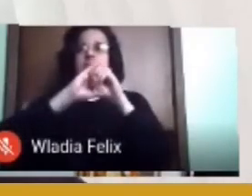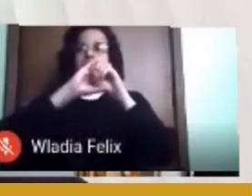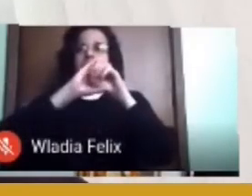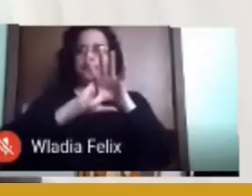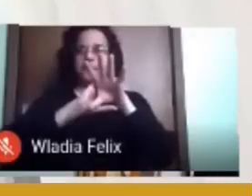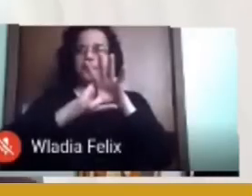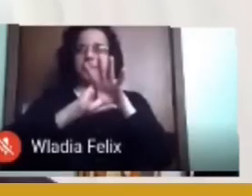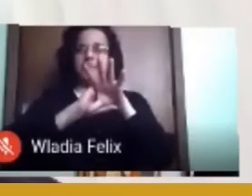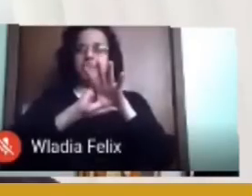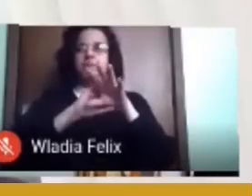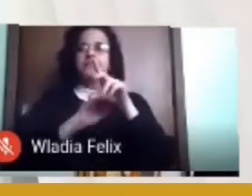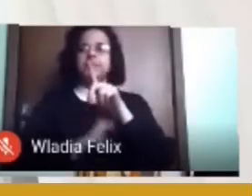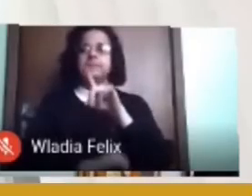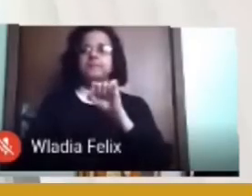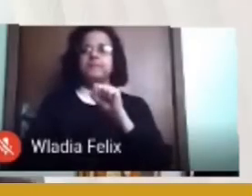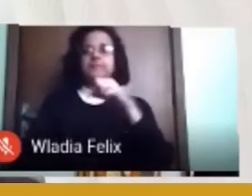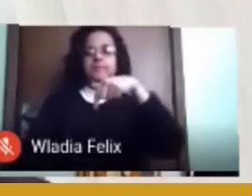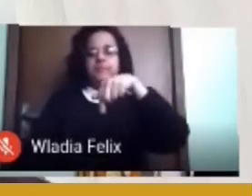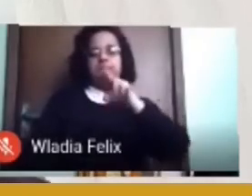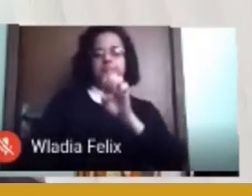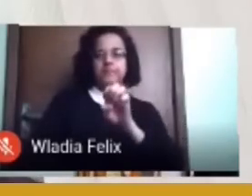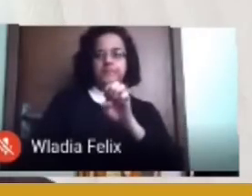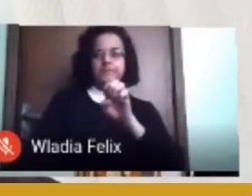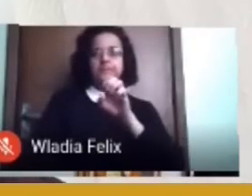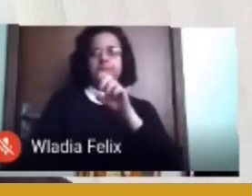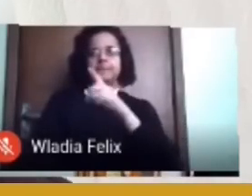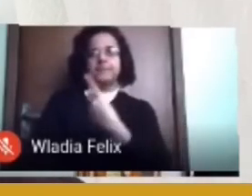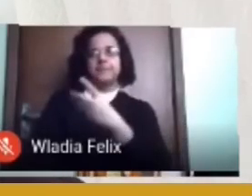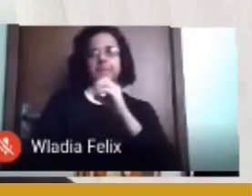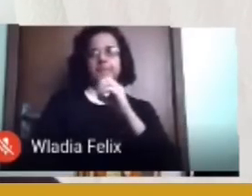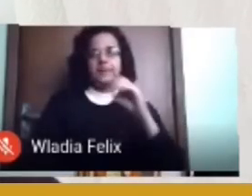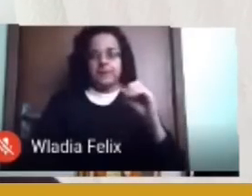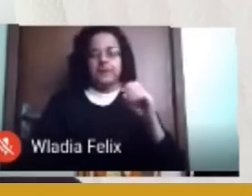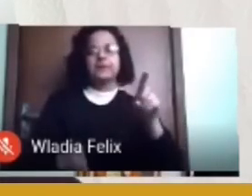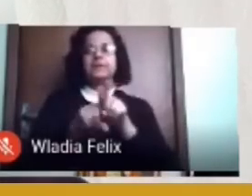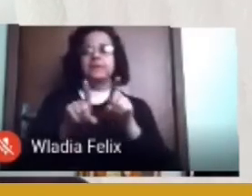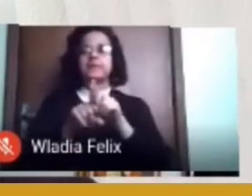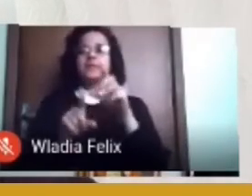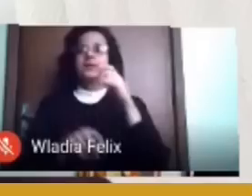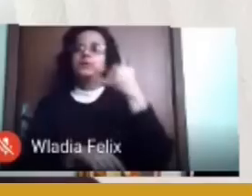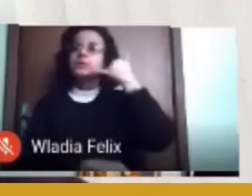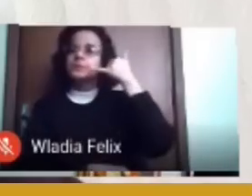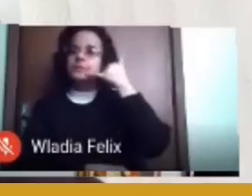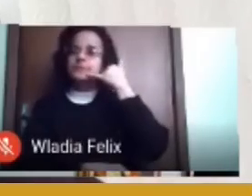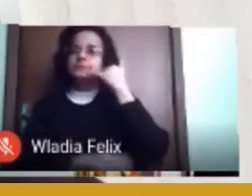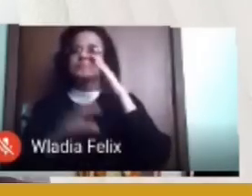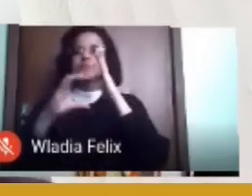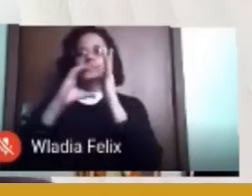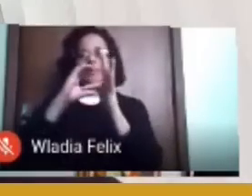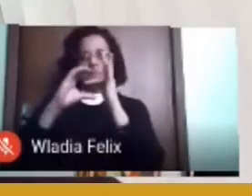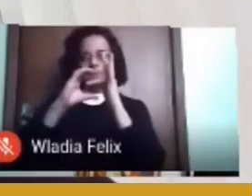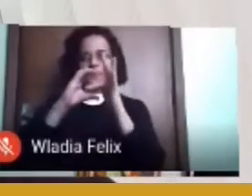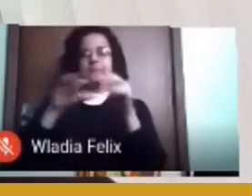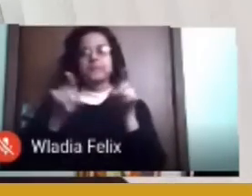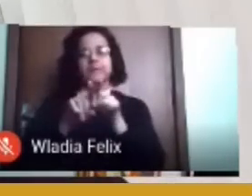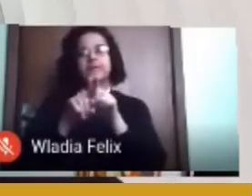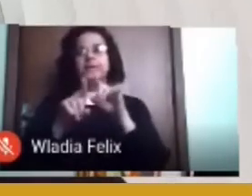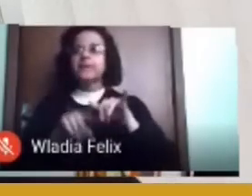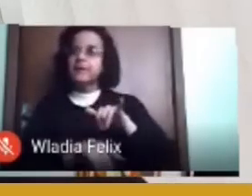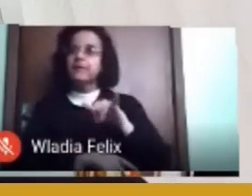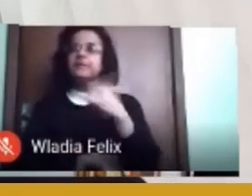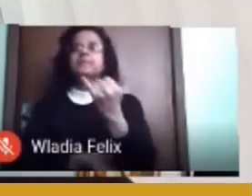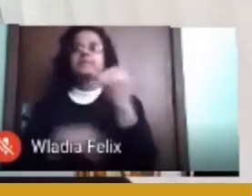Com certeza. Inclusive, só para finalizar a nossa conversa, nós vamos disponibilizar, Adri,